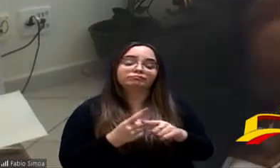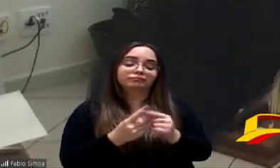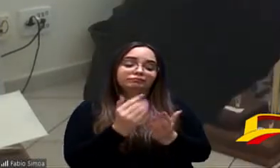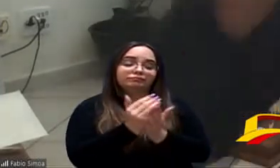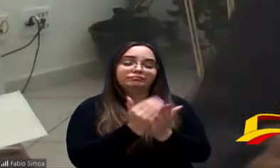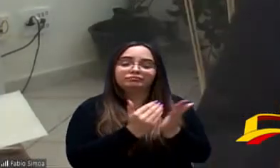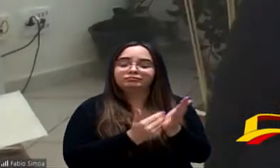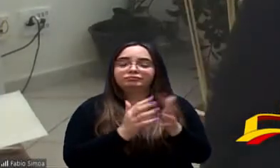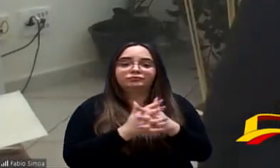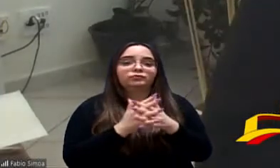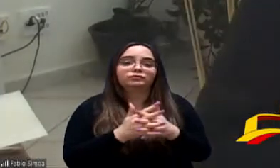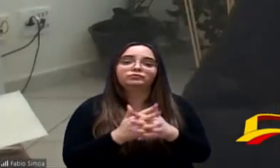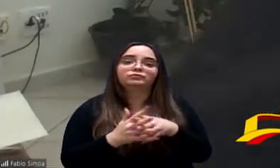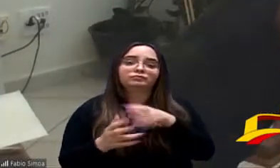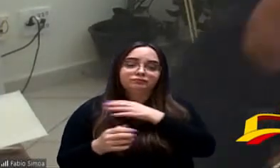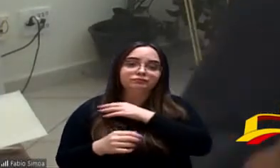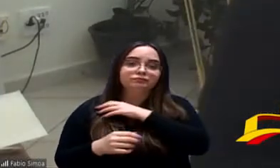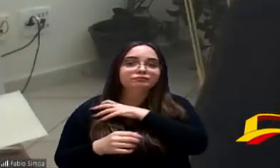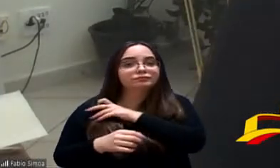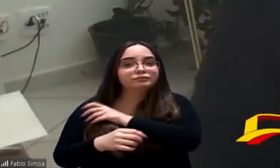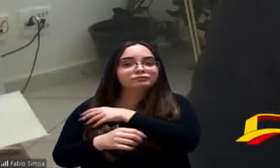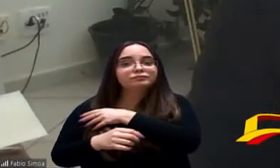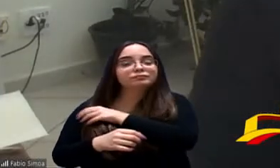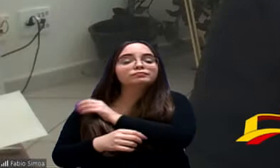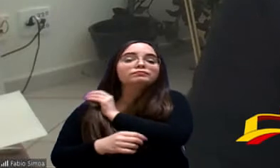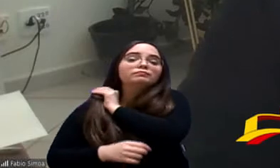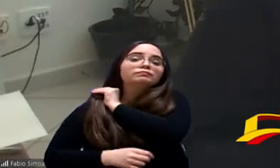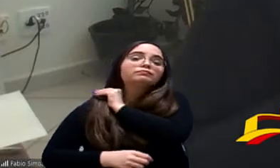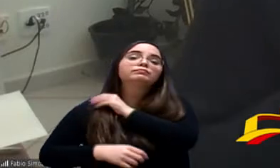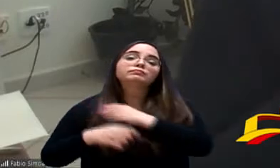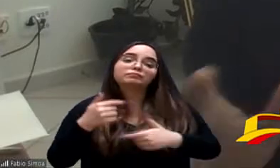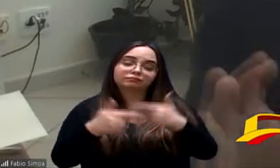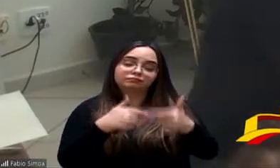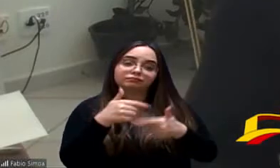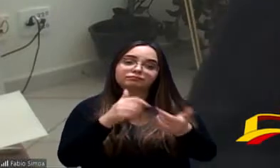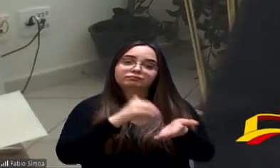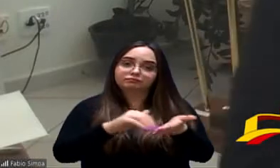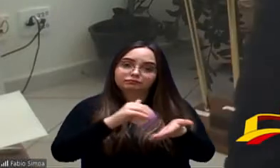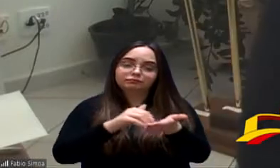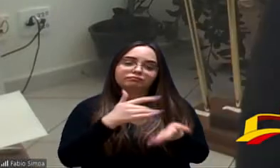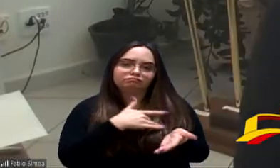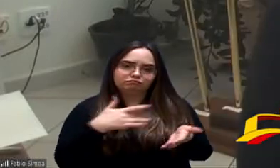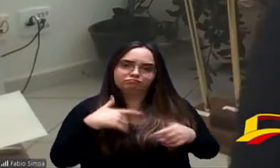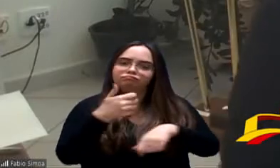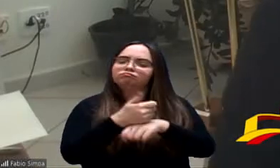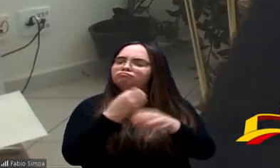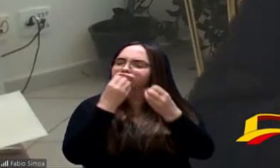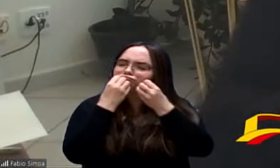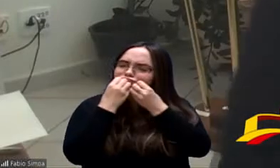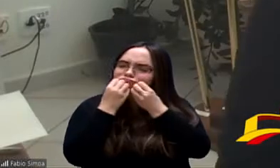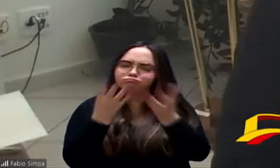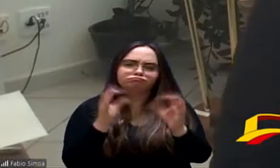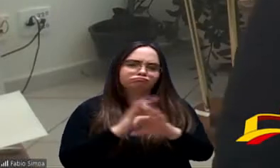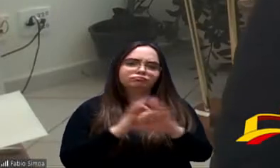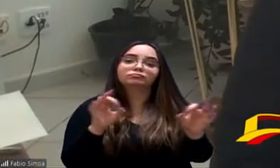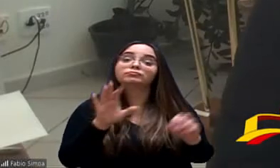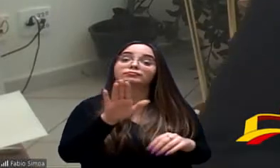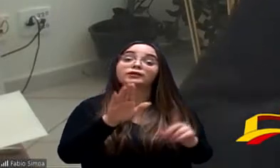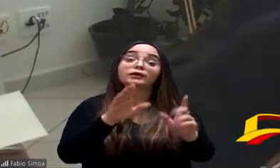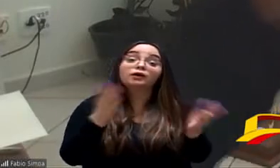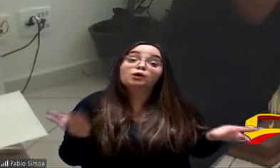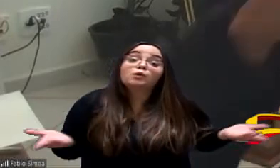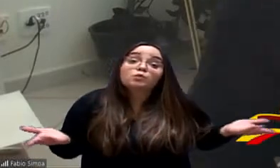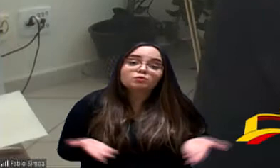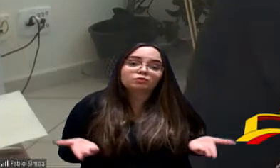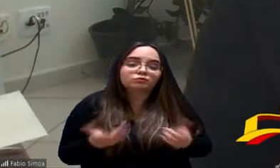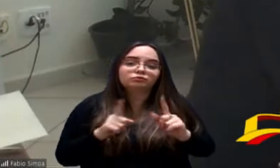ficou um pouco confusa, né? O trabalho da Secretaria de Saúde de Sorocaba está excelente, só que essa questão aí das lactantes hoje